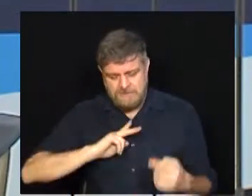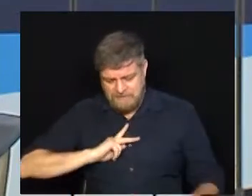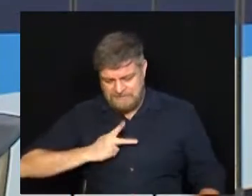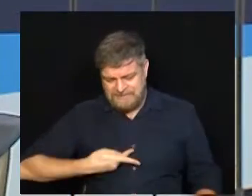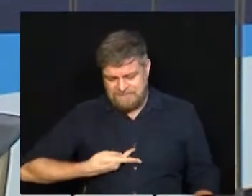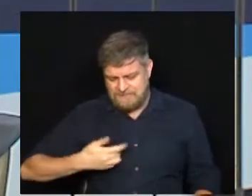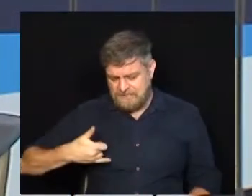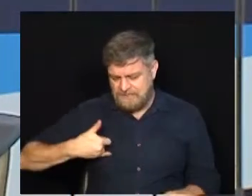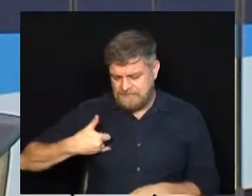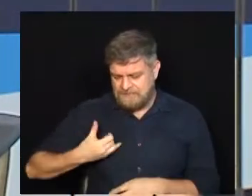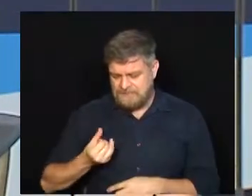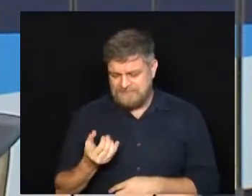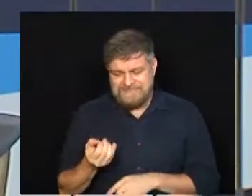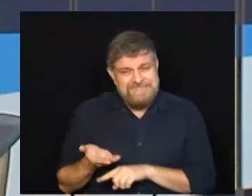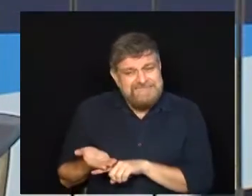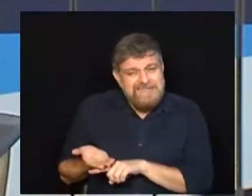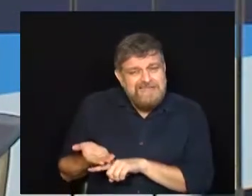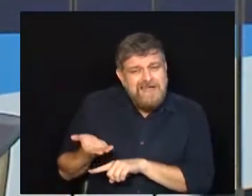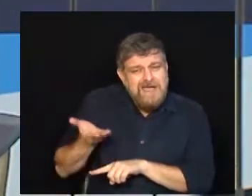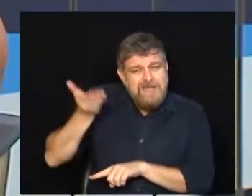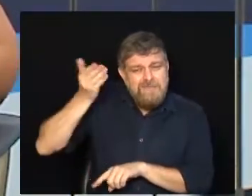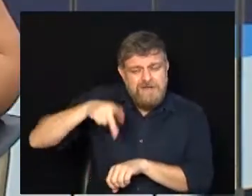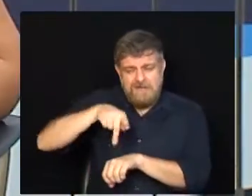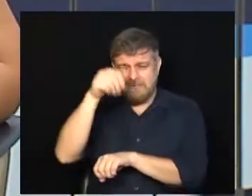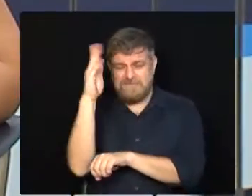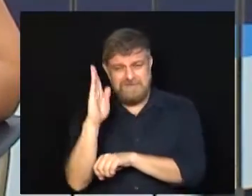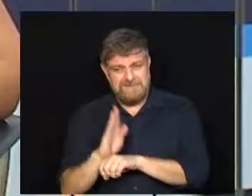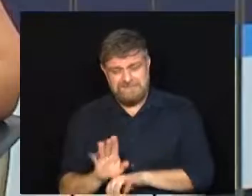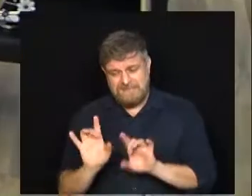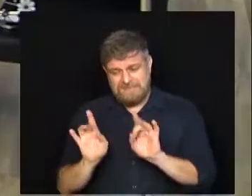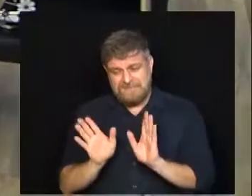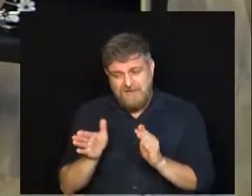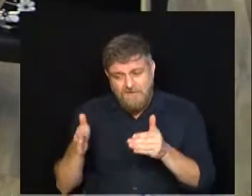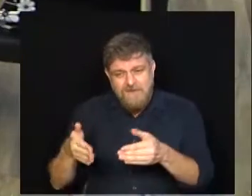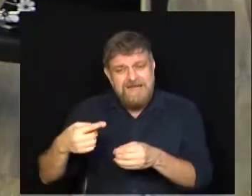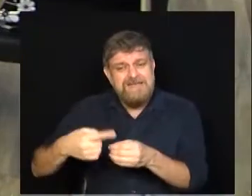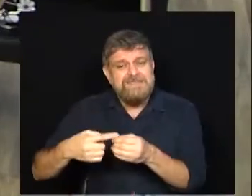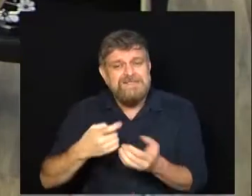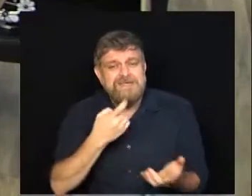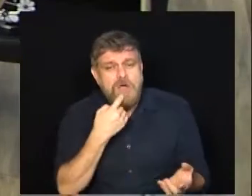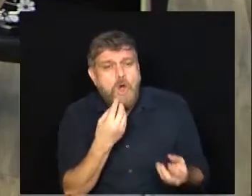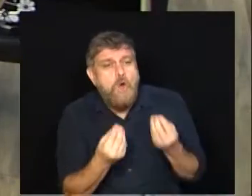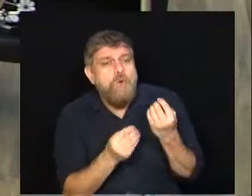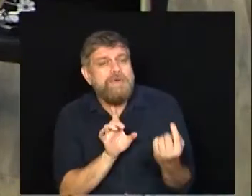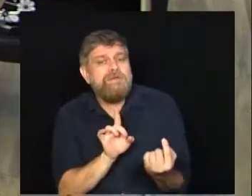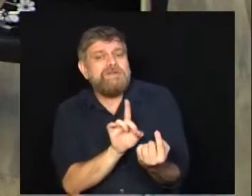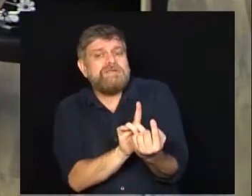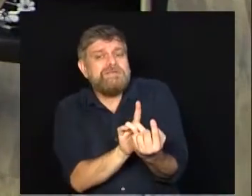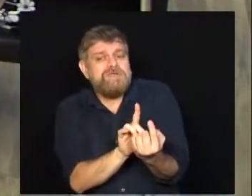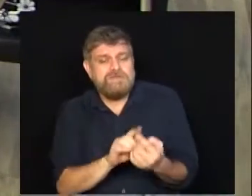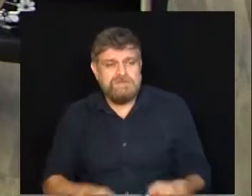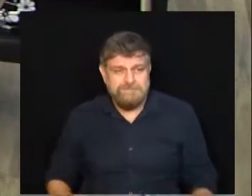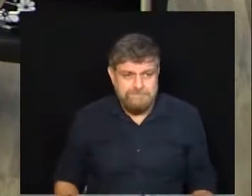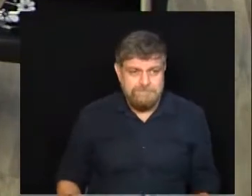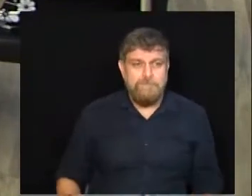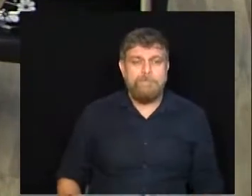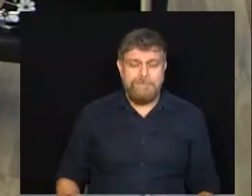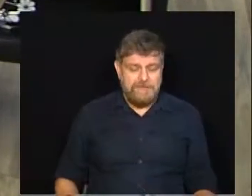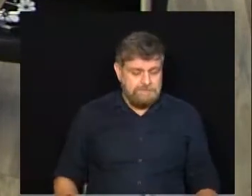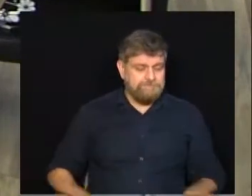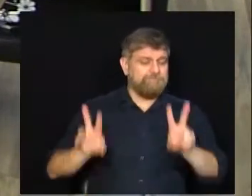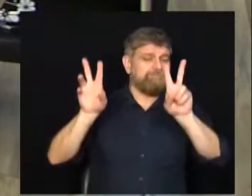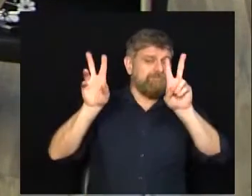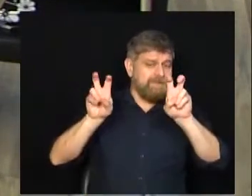de 60 anos no nosso país, em especial em Campinas? Olha, Mirna, sobre essa